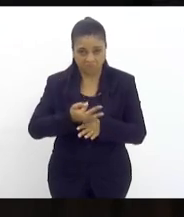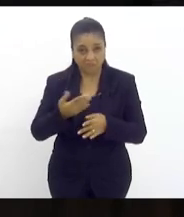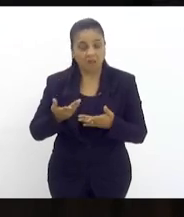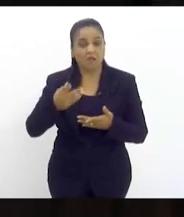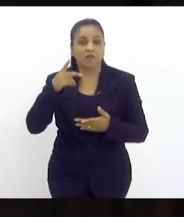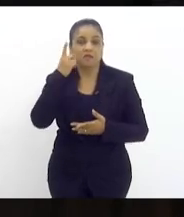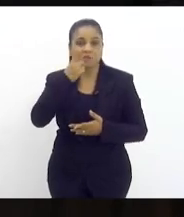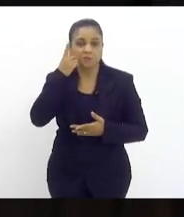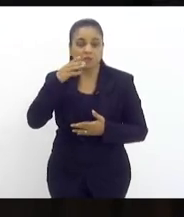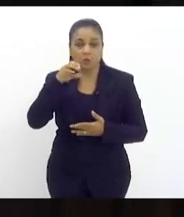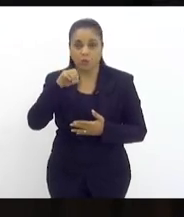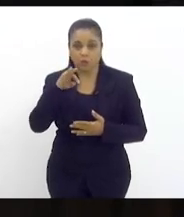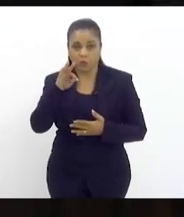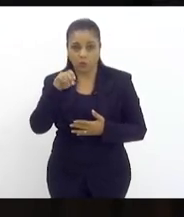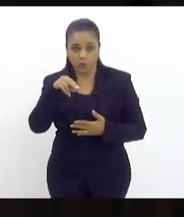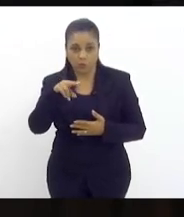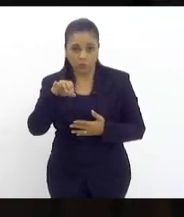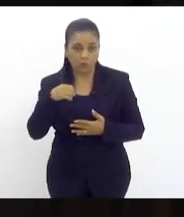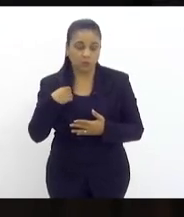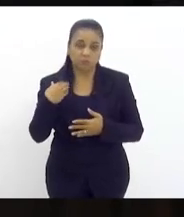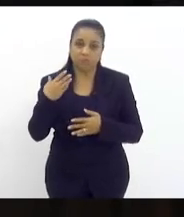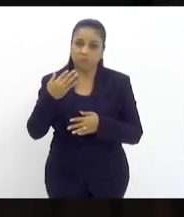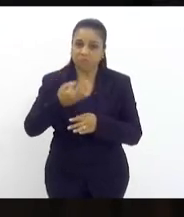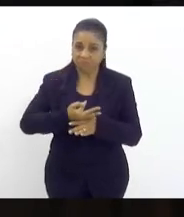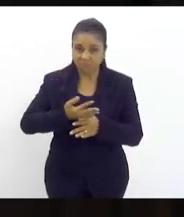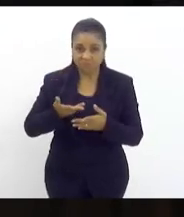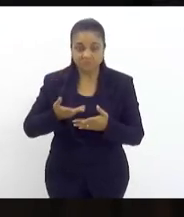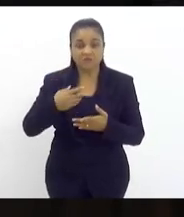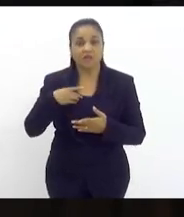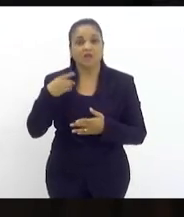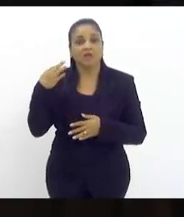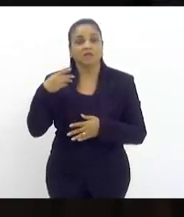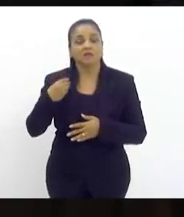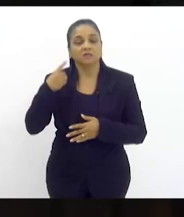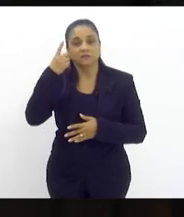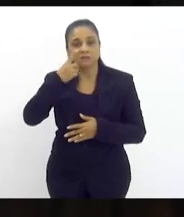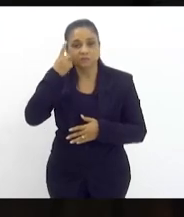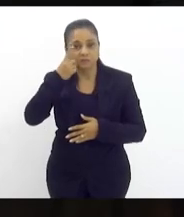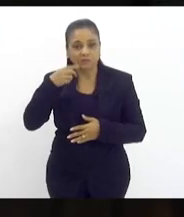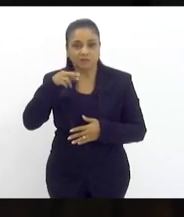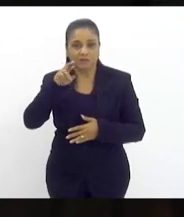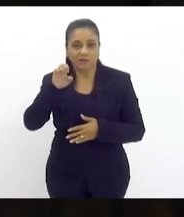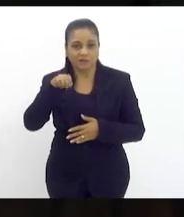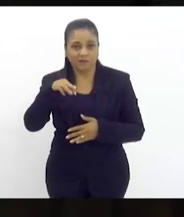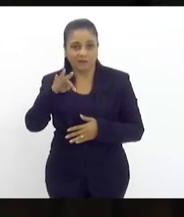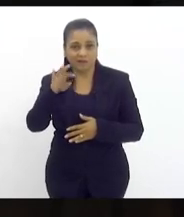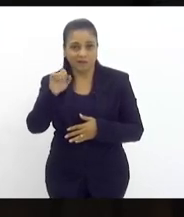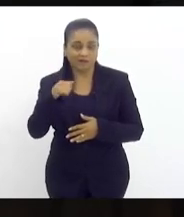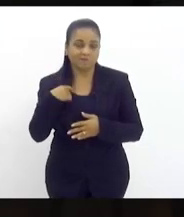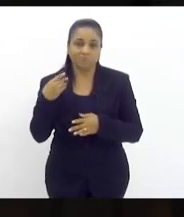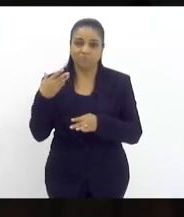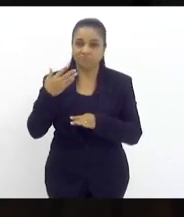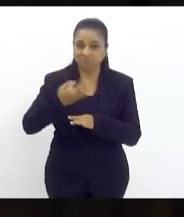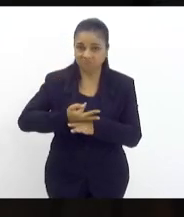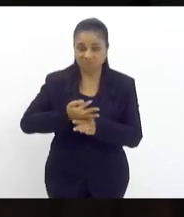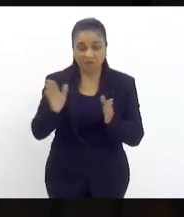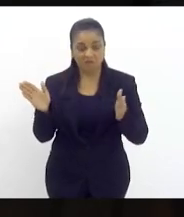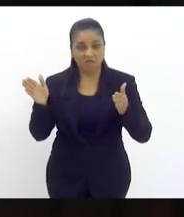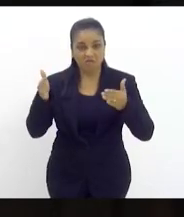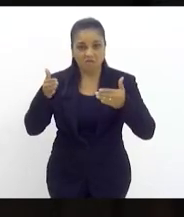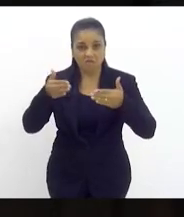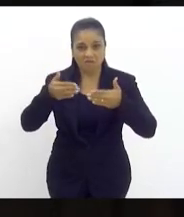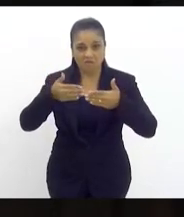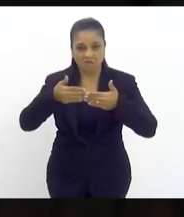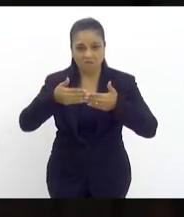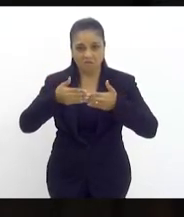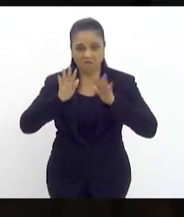Pai. Não se encontrando presente, deputada Renata Souza. Não se encontrando presente, encerra-se